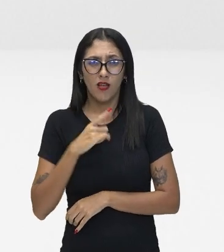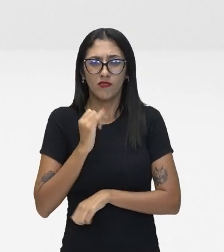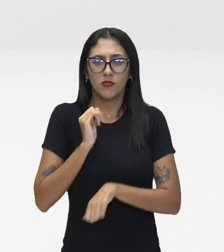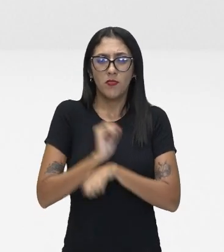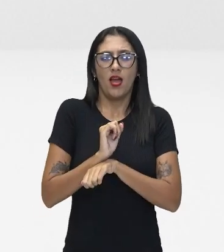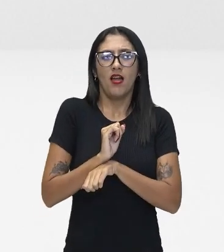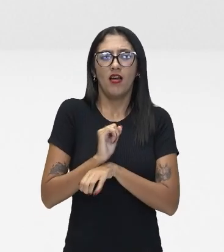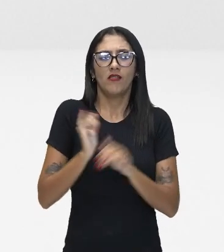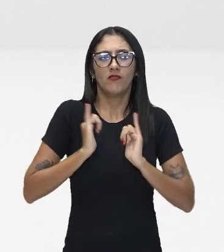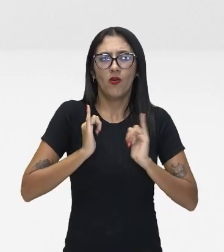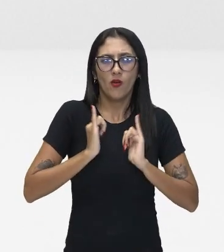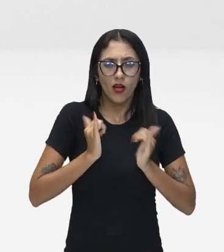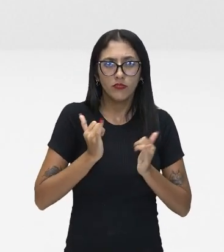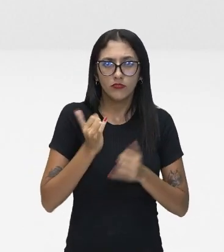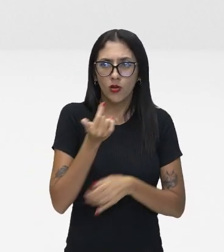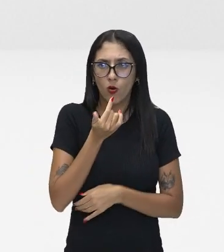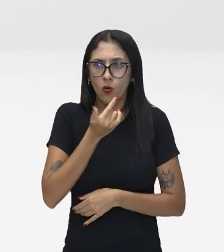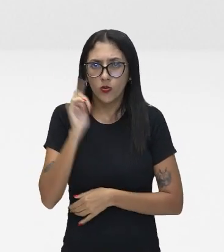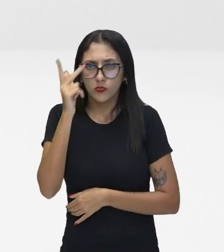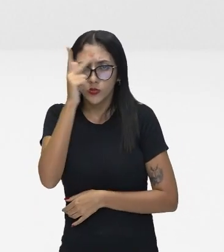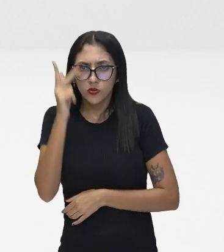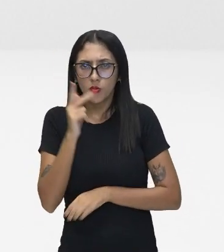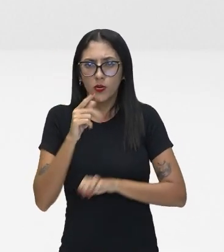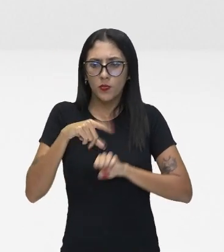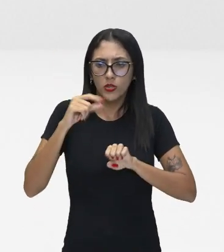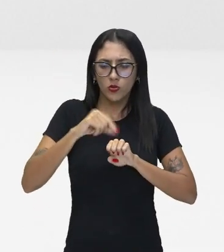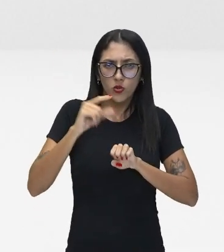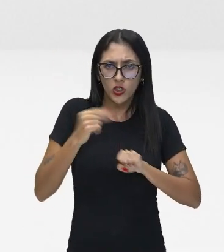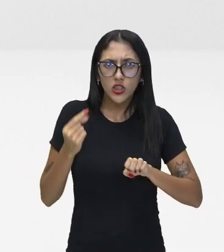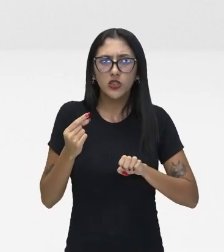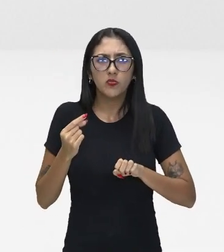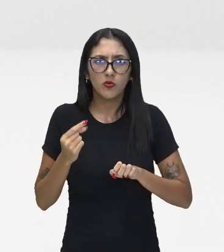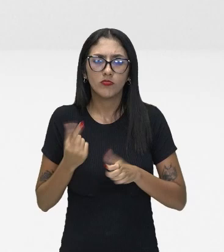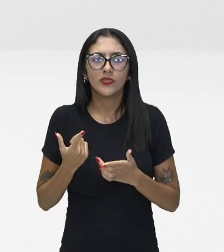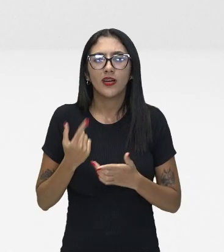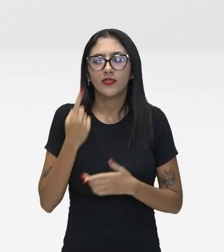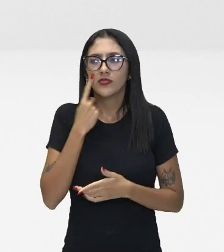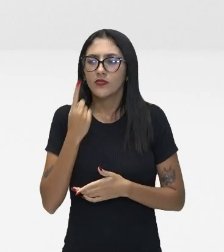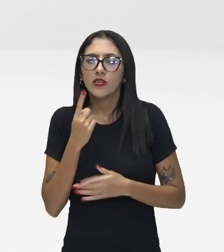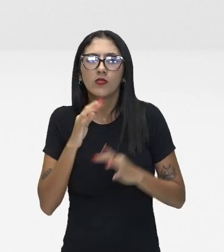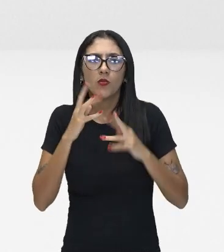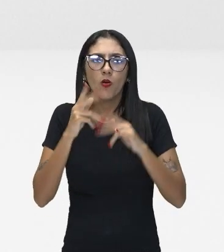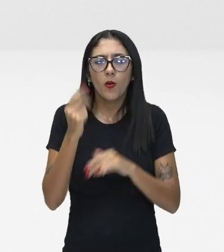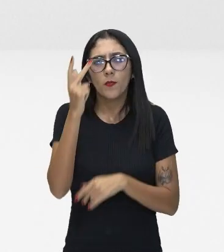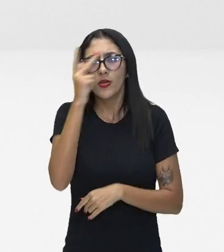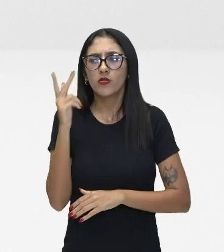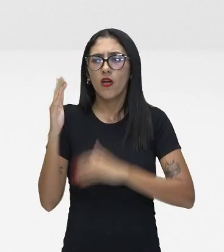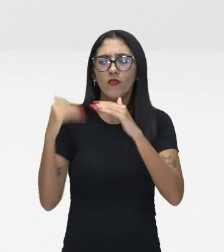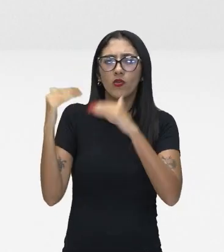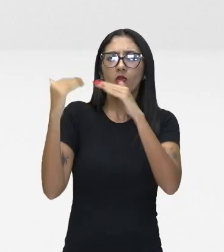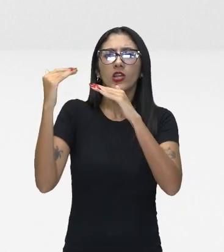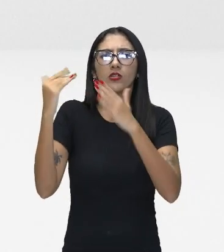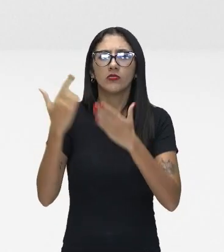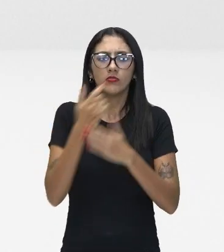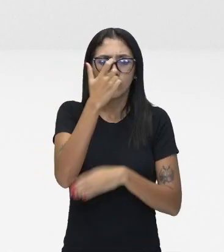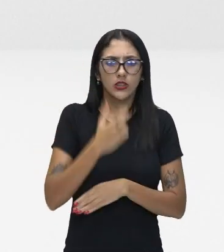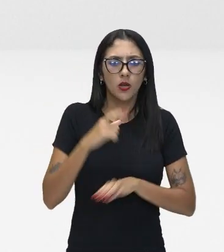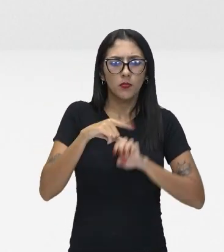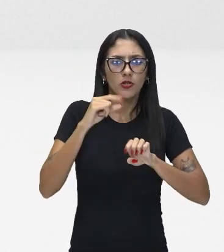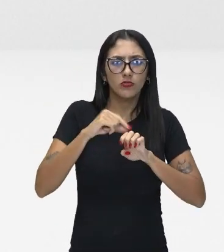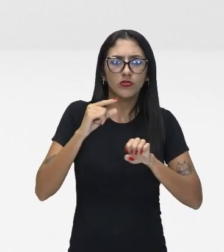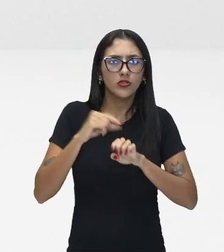sua concorrência ela vai passar você e você vai ver todo mundo aí prosperando e você lá de braços cruzados. Então,